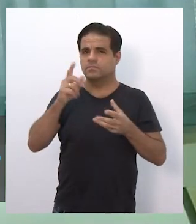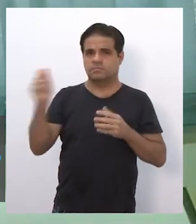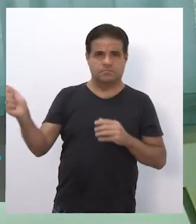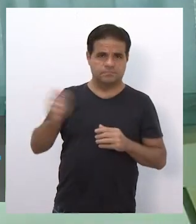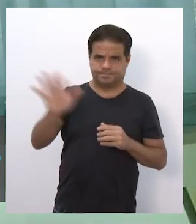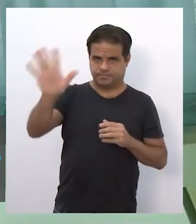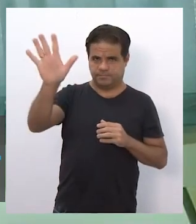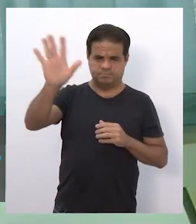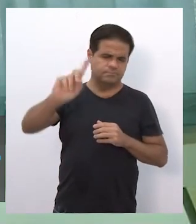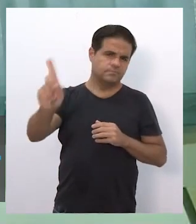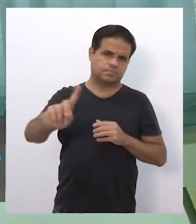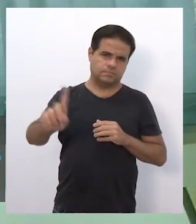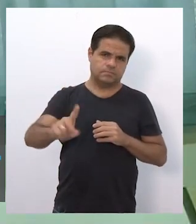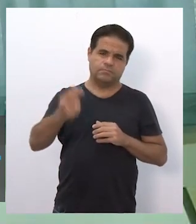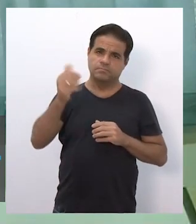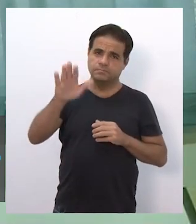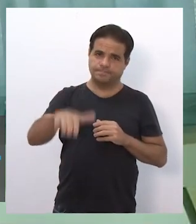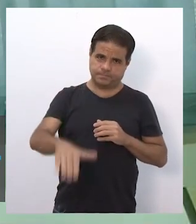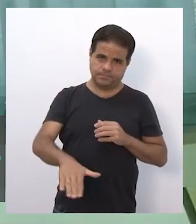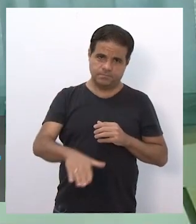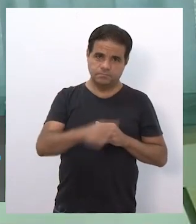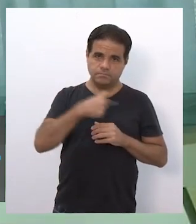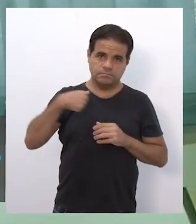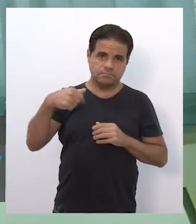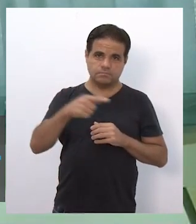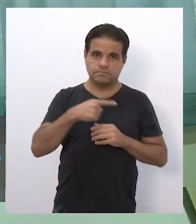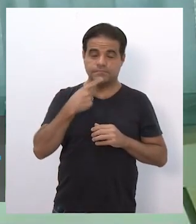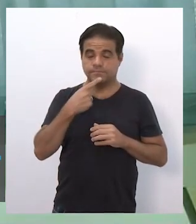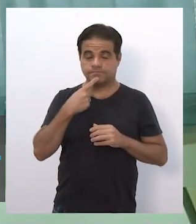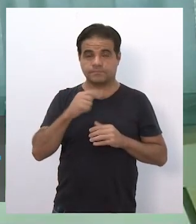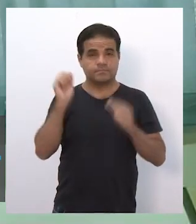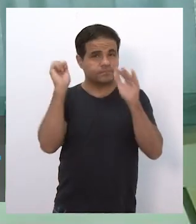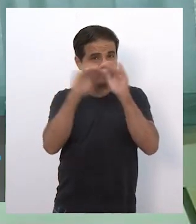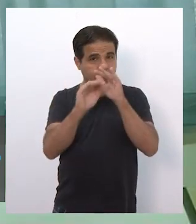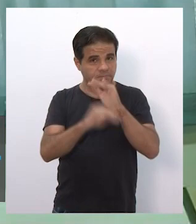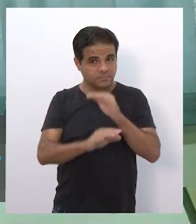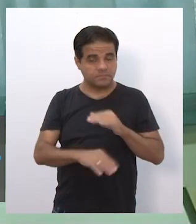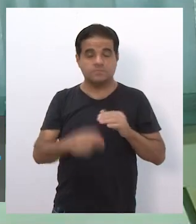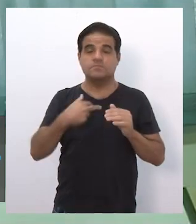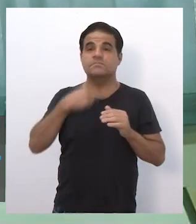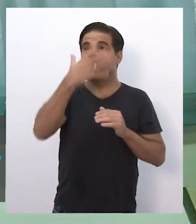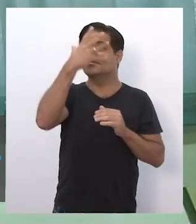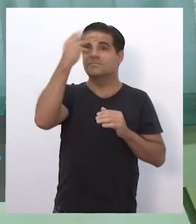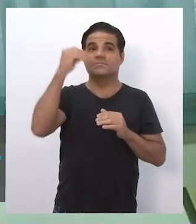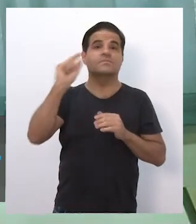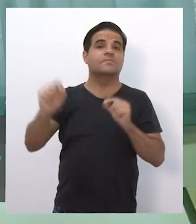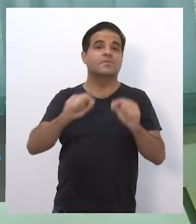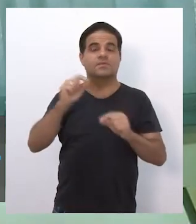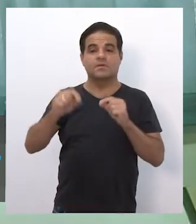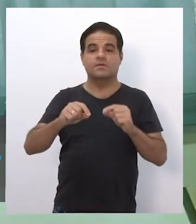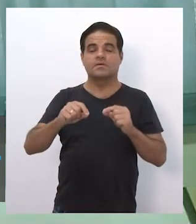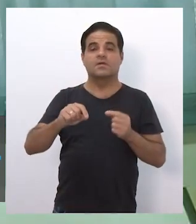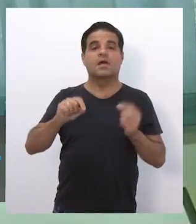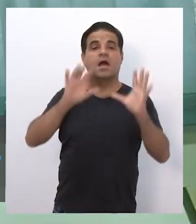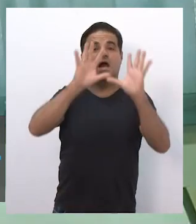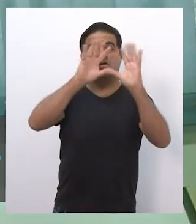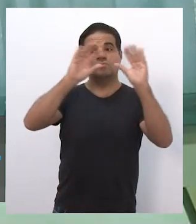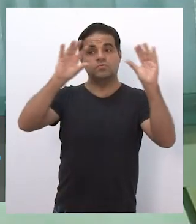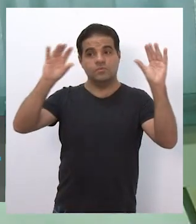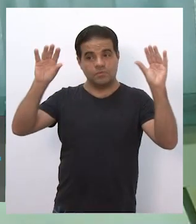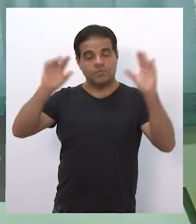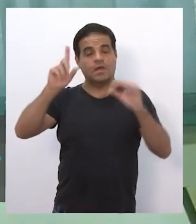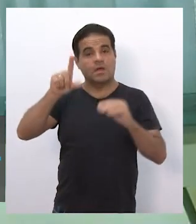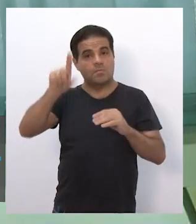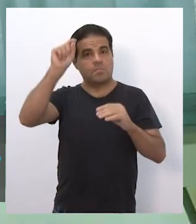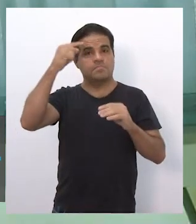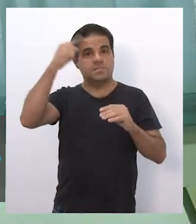caro. Sem contar que quando nós estamos falando de armazenamento, nós não podemos esquecer das nuvens também, né, que é uma opção